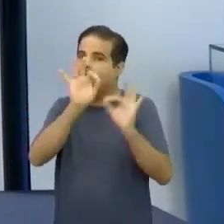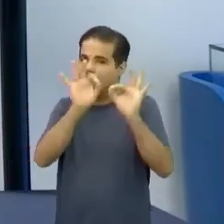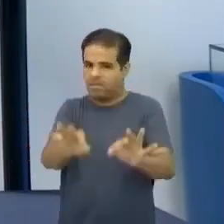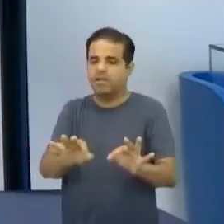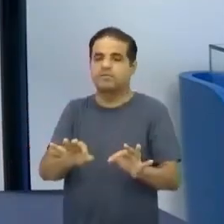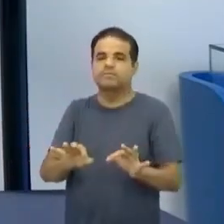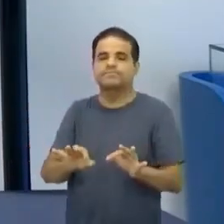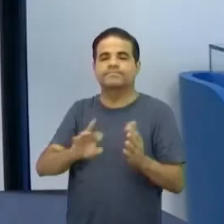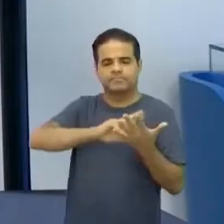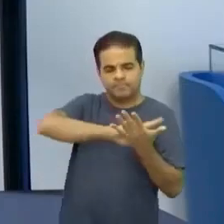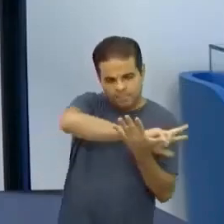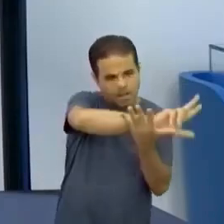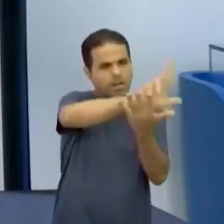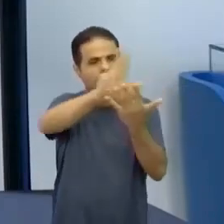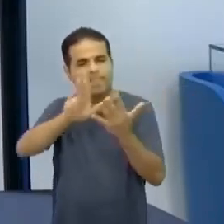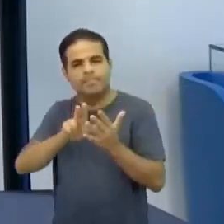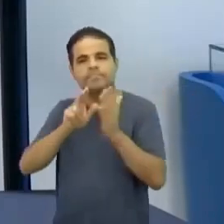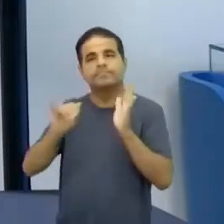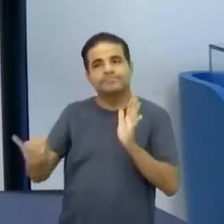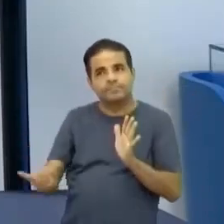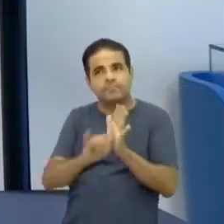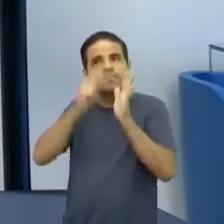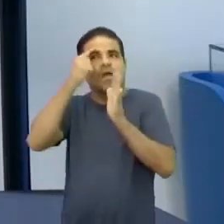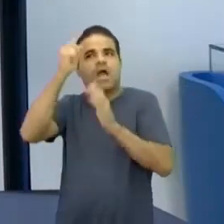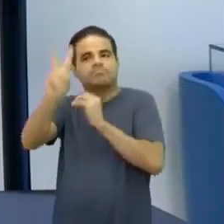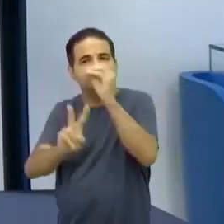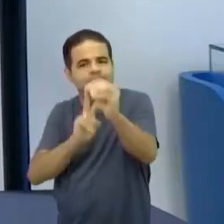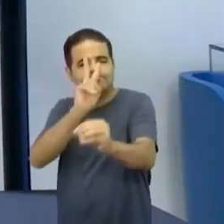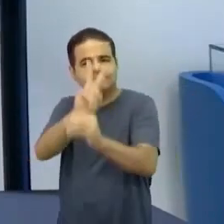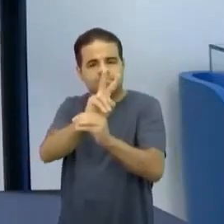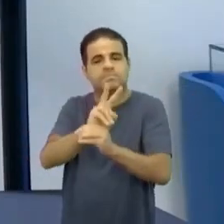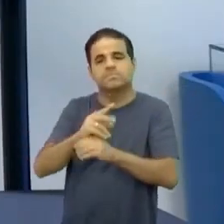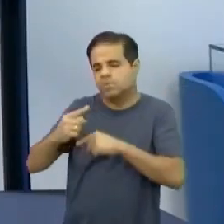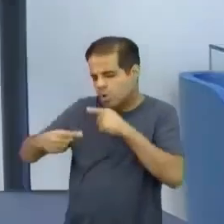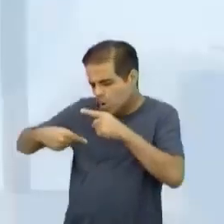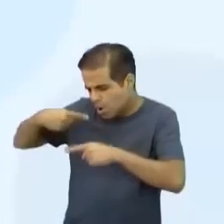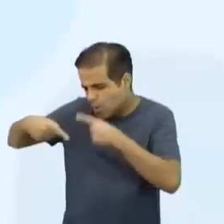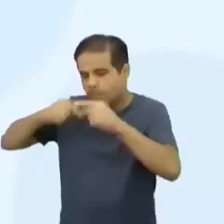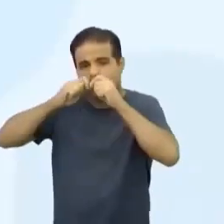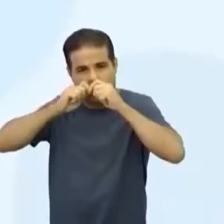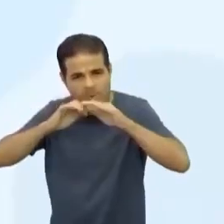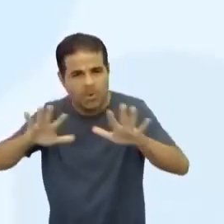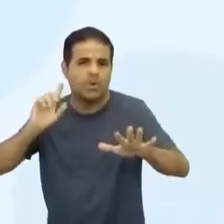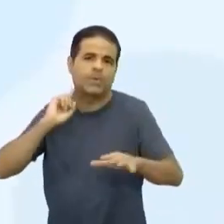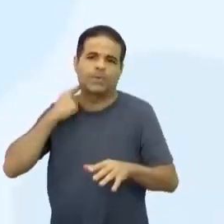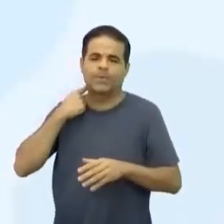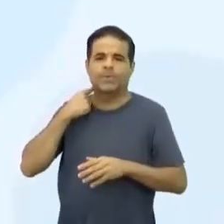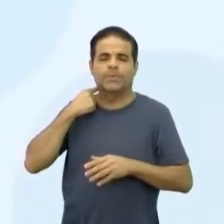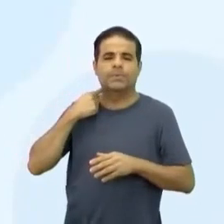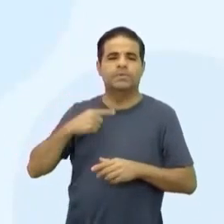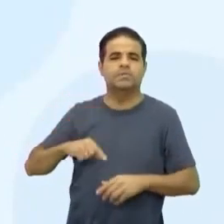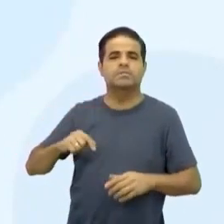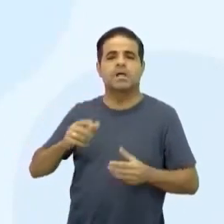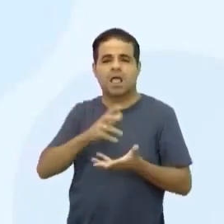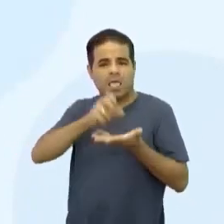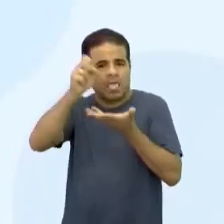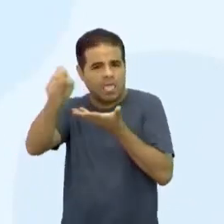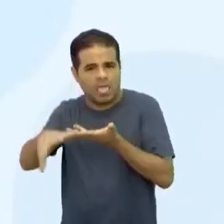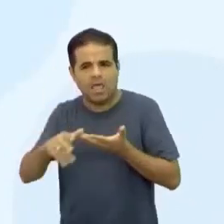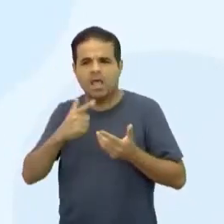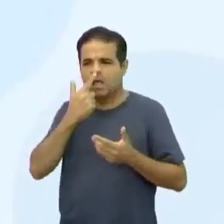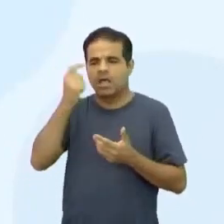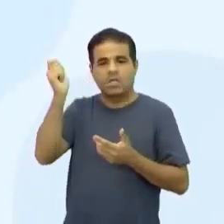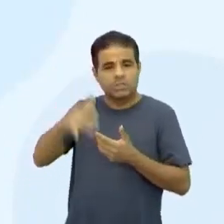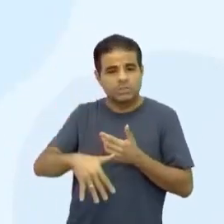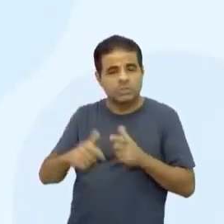o cerne, da ideia de sustentabilidade. Então, as consequências da poluição e do descarte irregular de